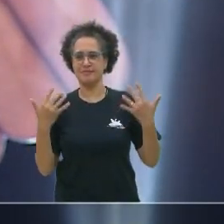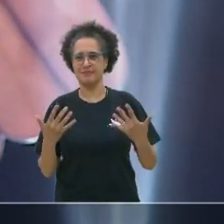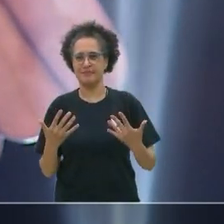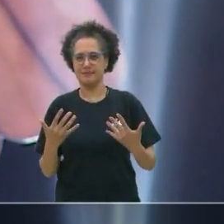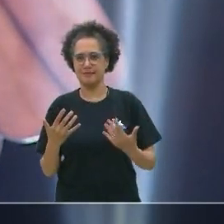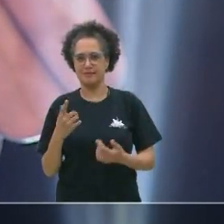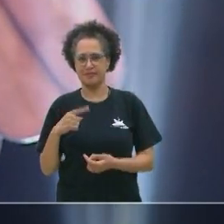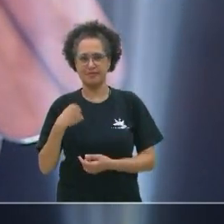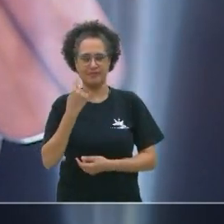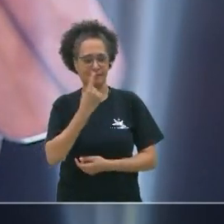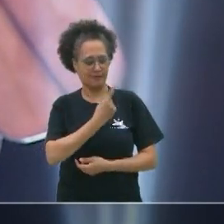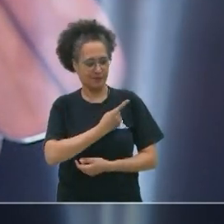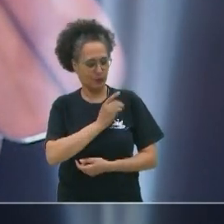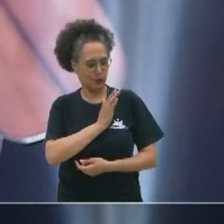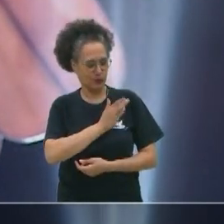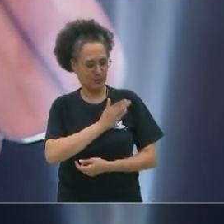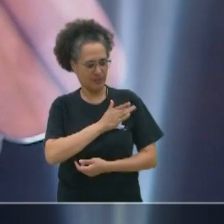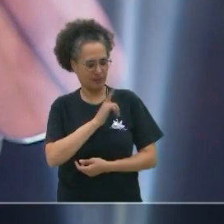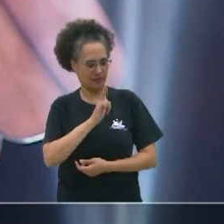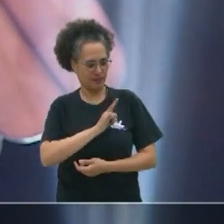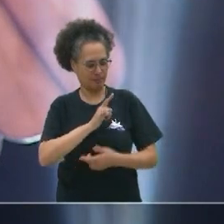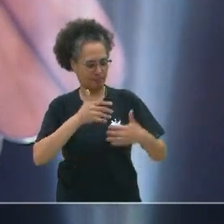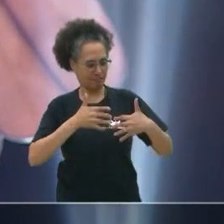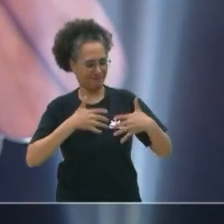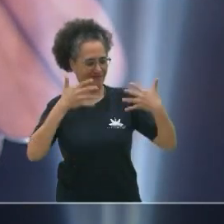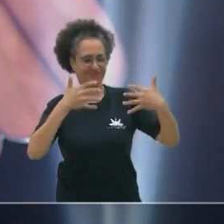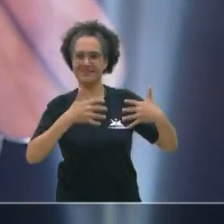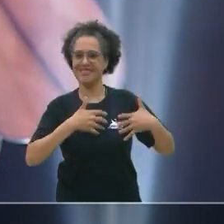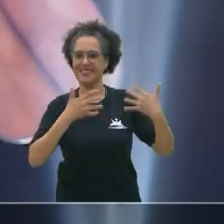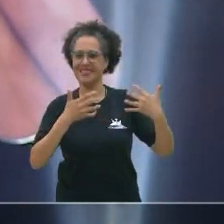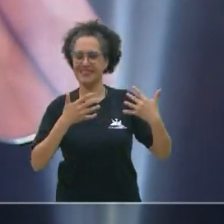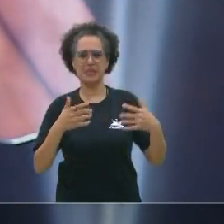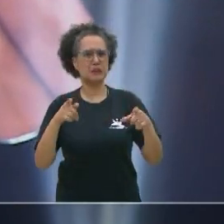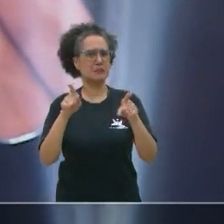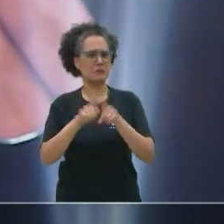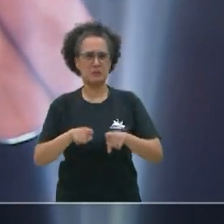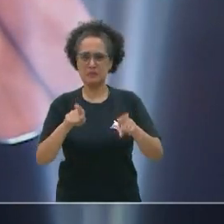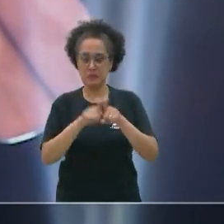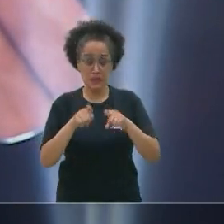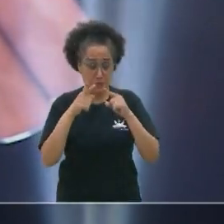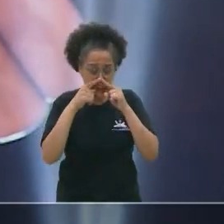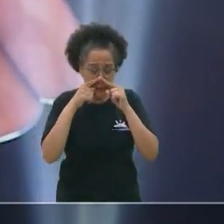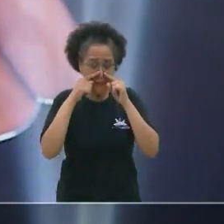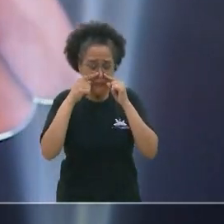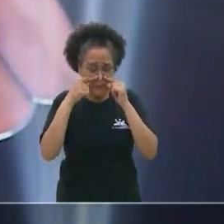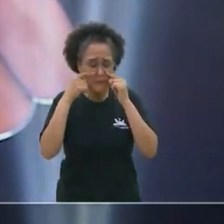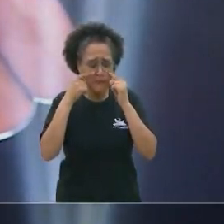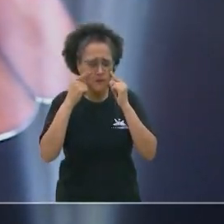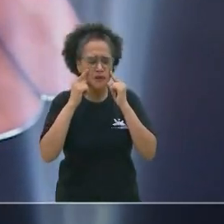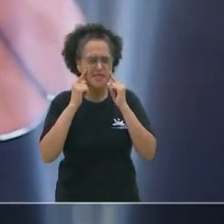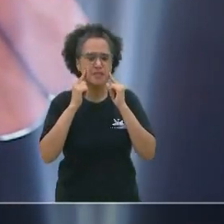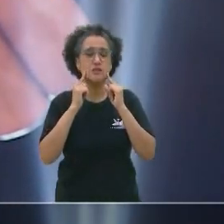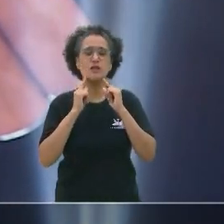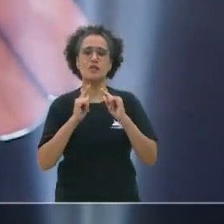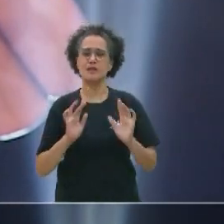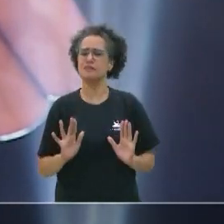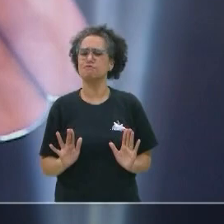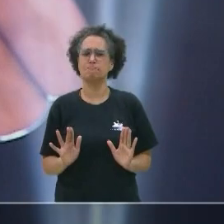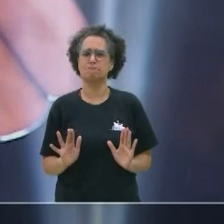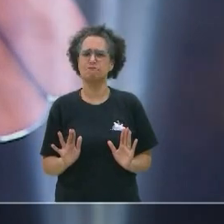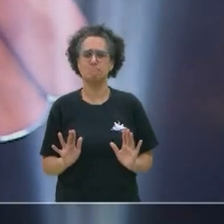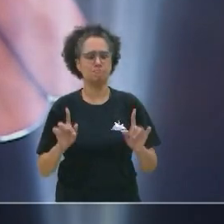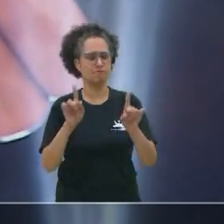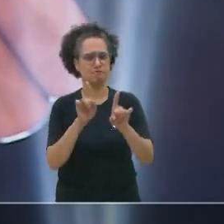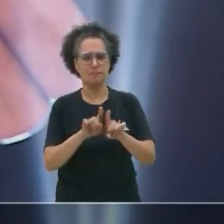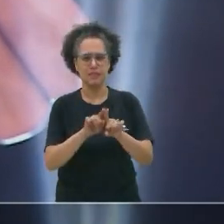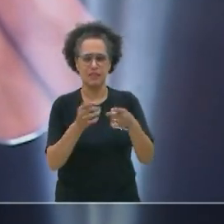em nosso coração. Mesmo que rolar os prantos, mesmo que à nossa